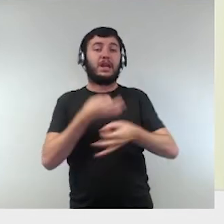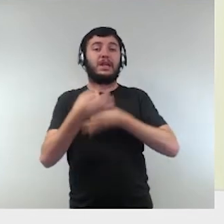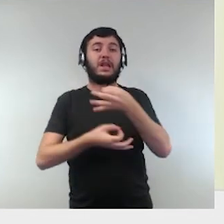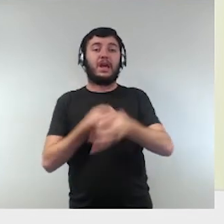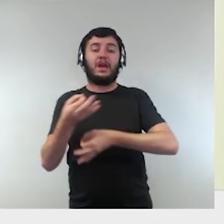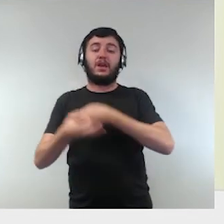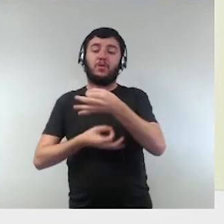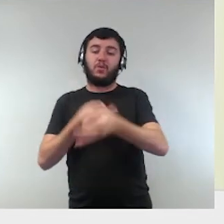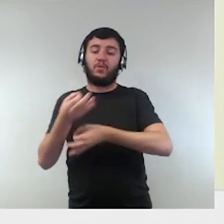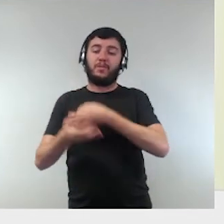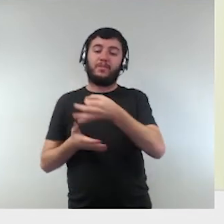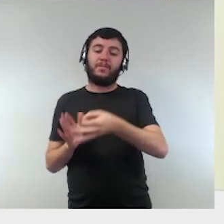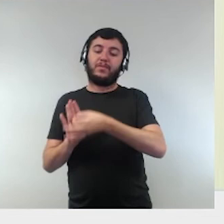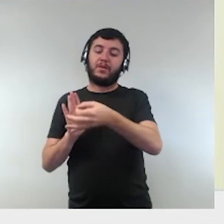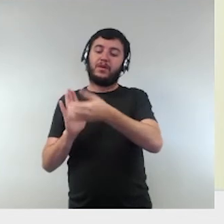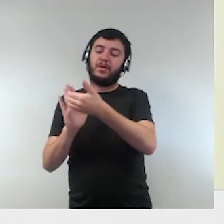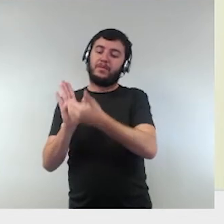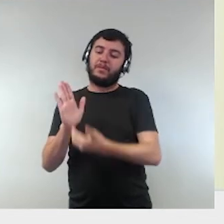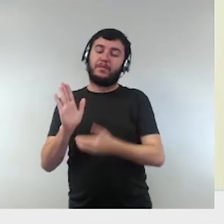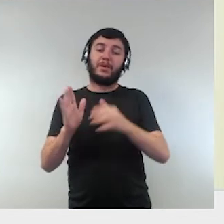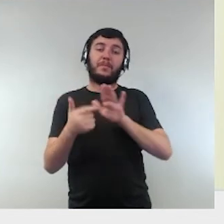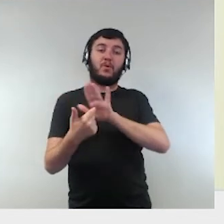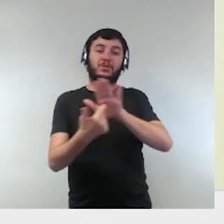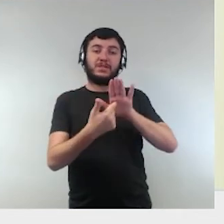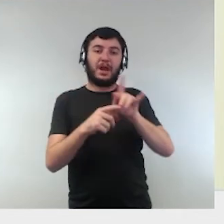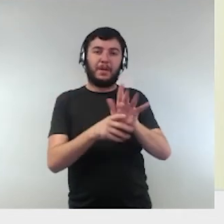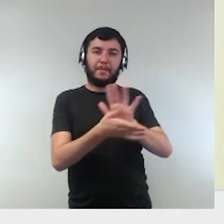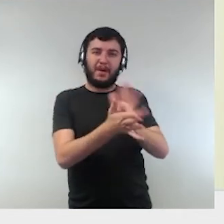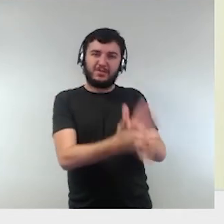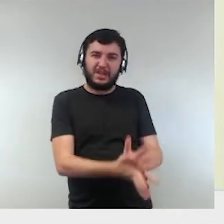maus tratos. Você pode observar que durante uma vaquejada,